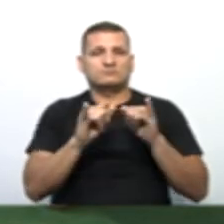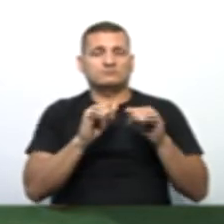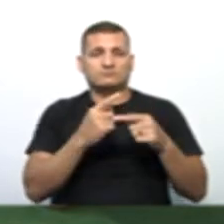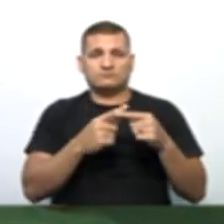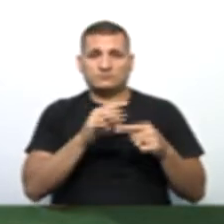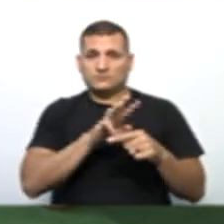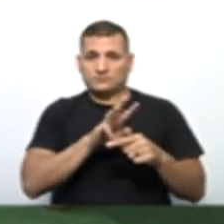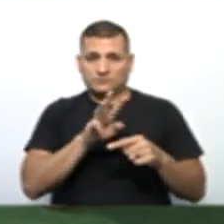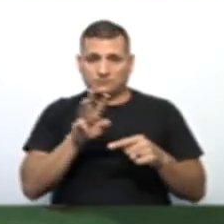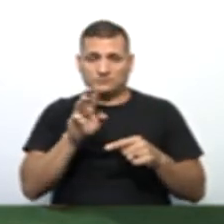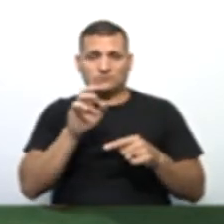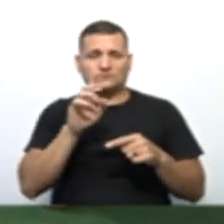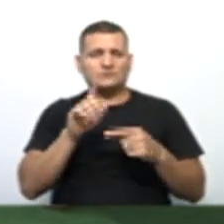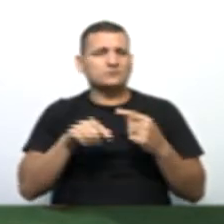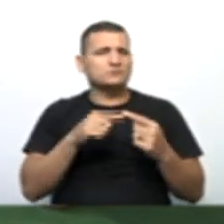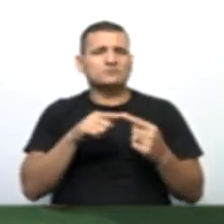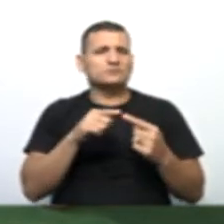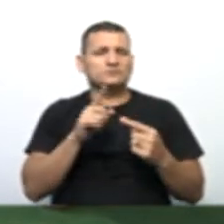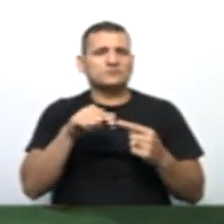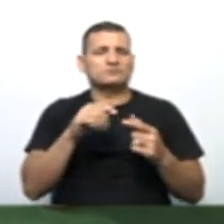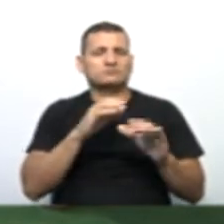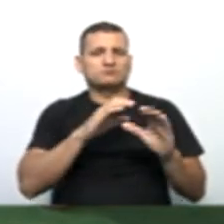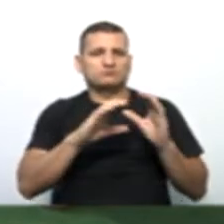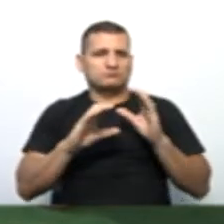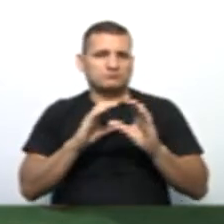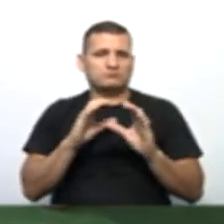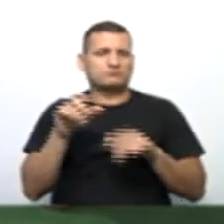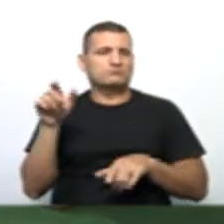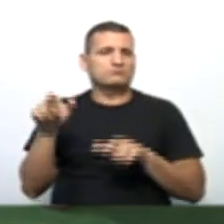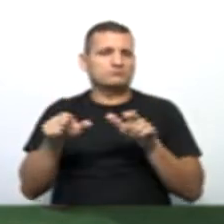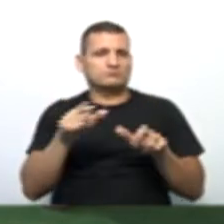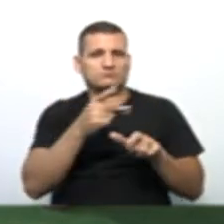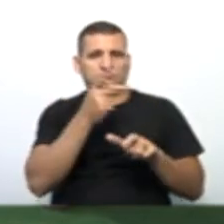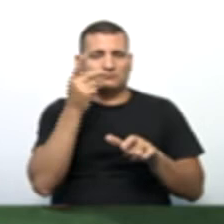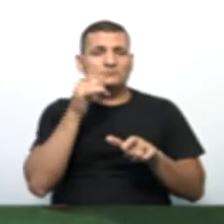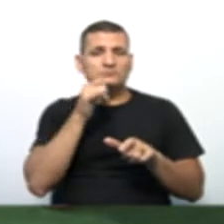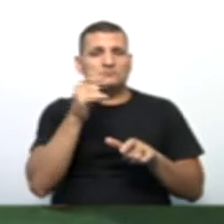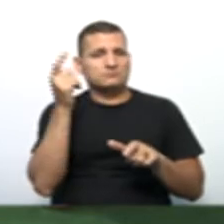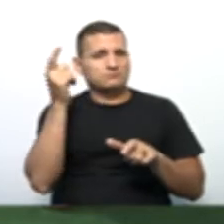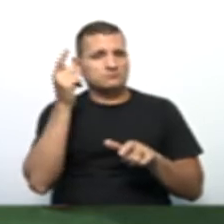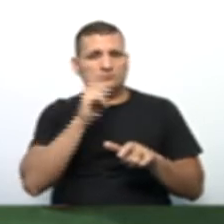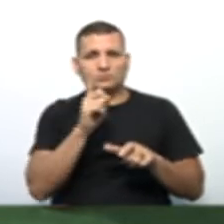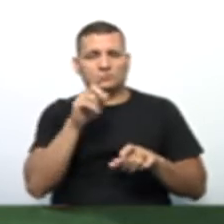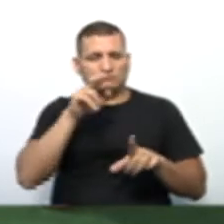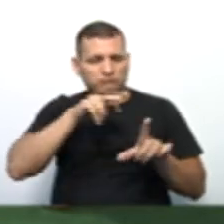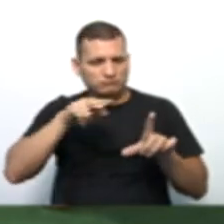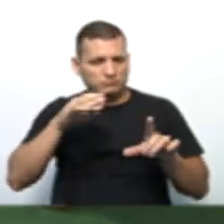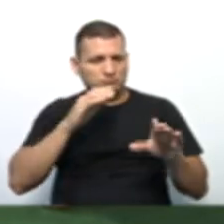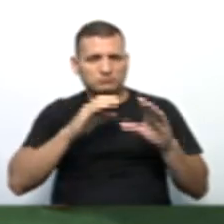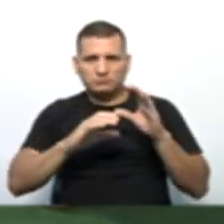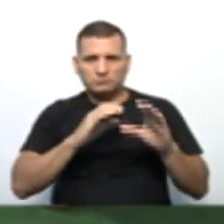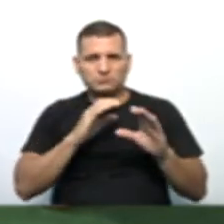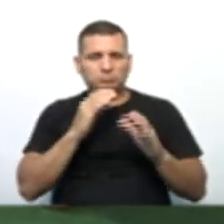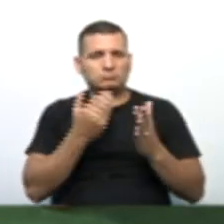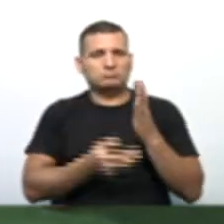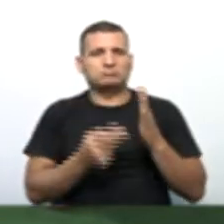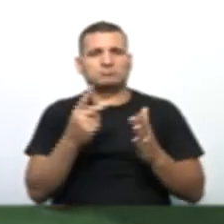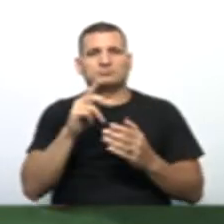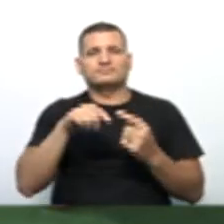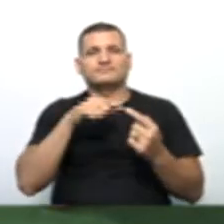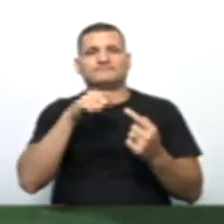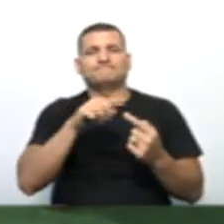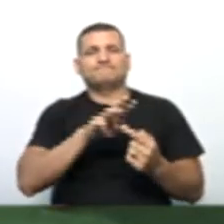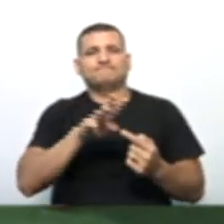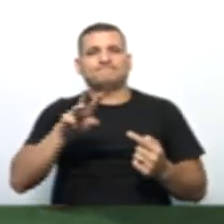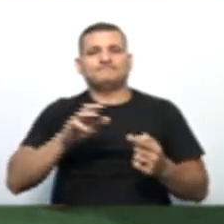para se comunicar qual as pessoas se a pessoa não consegue ele pegue a função do do site completo agente